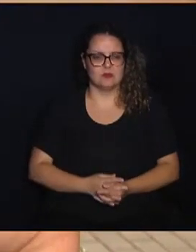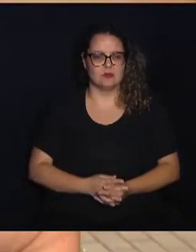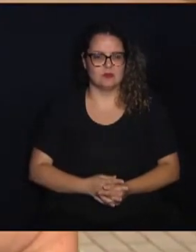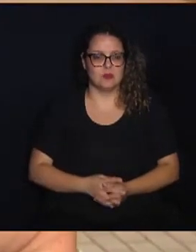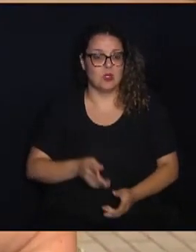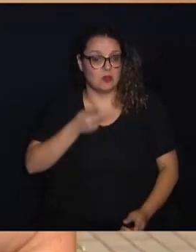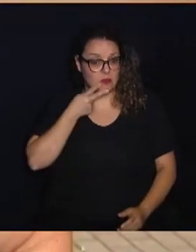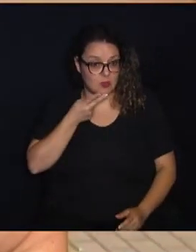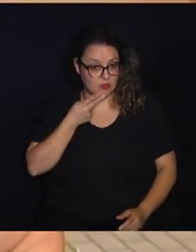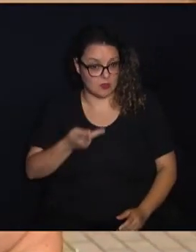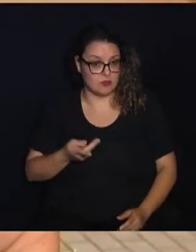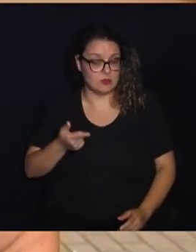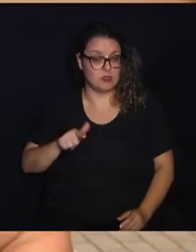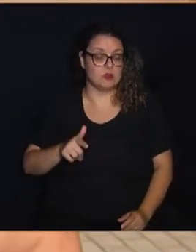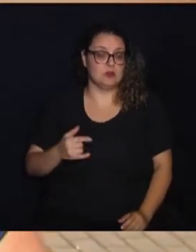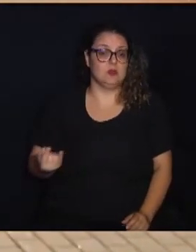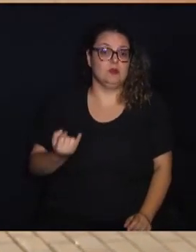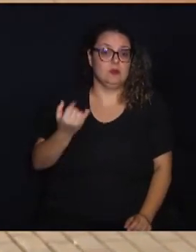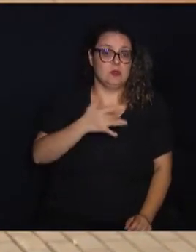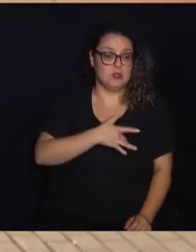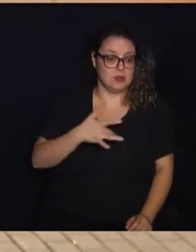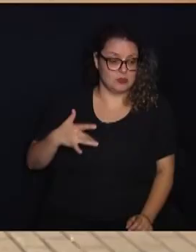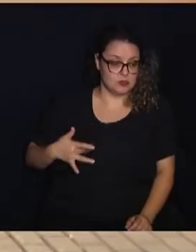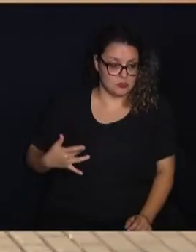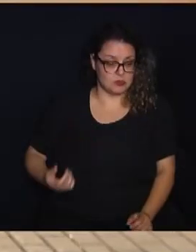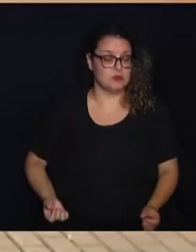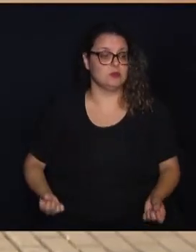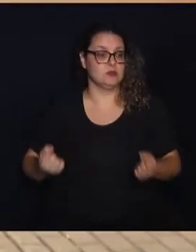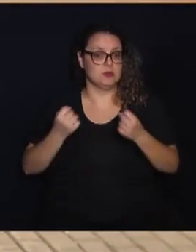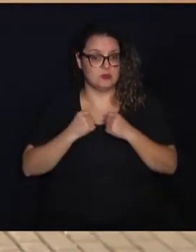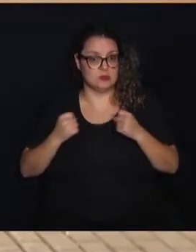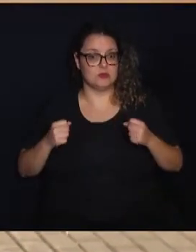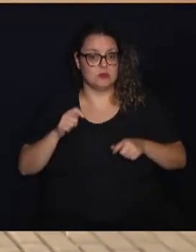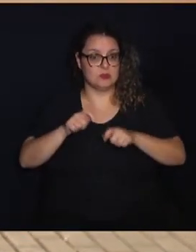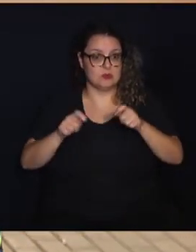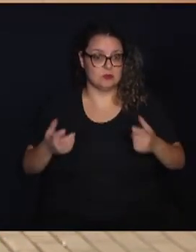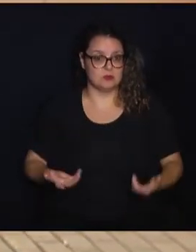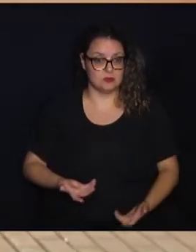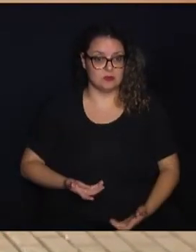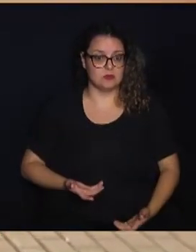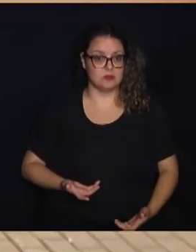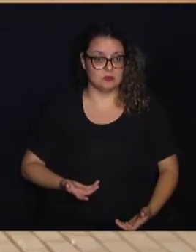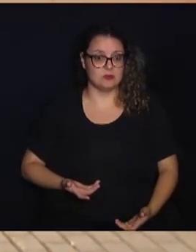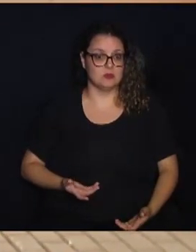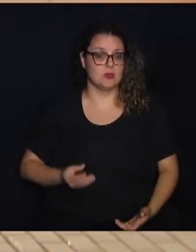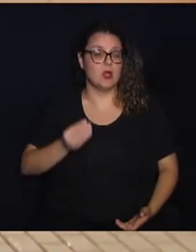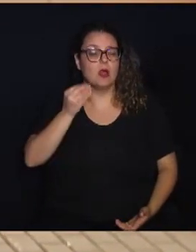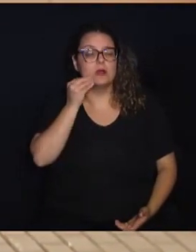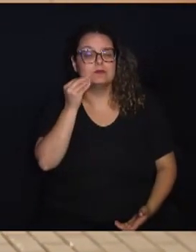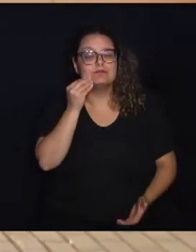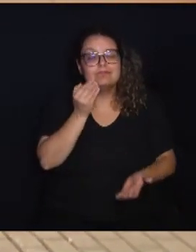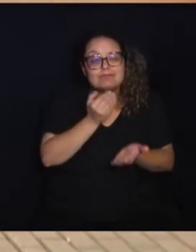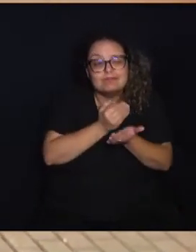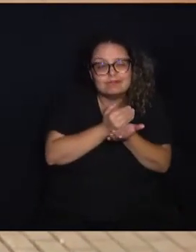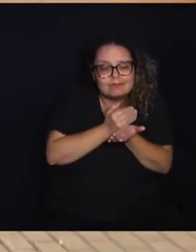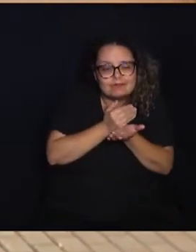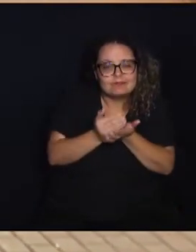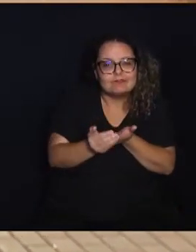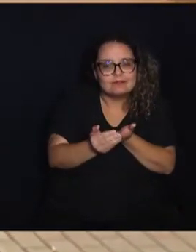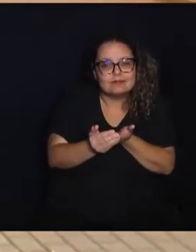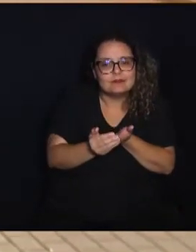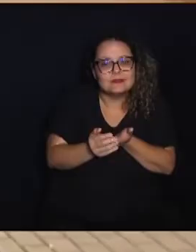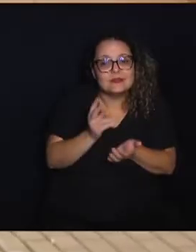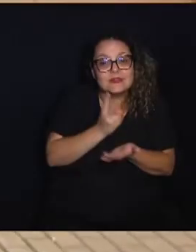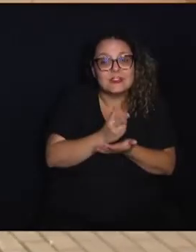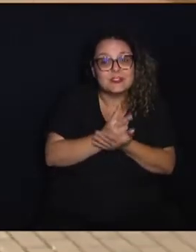importância de manter a atividade física e também falando das pessoas que tentam iniciar sempre na segunda-feira ou